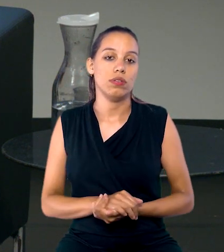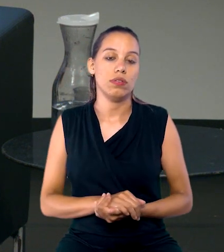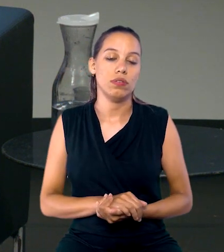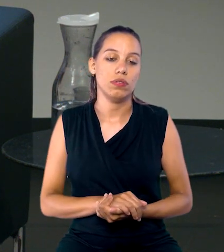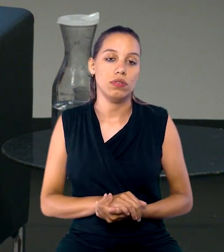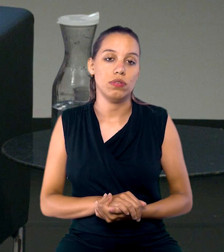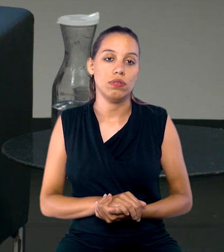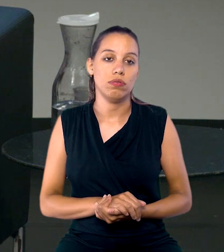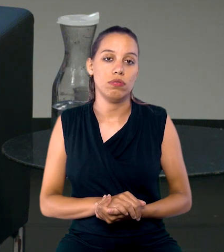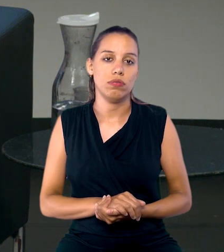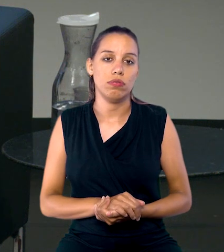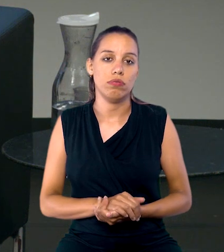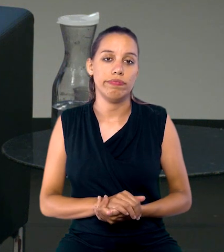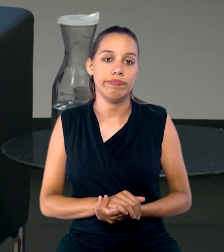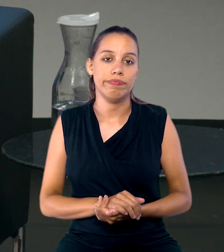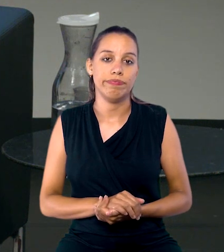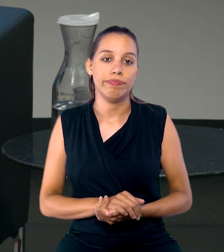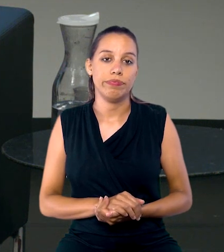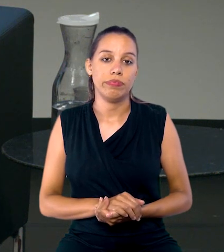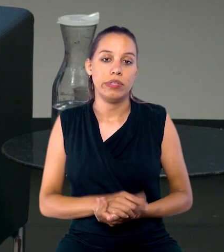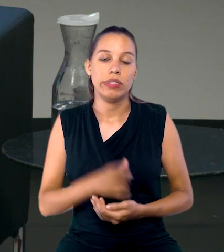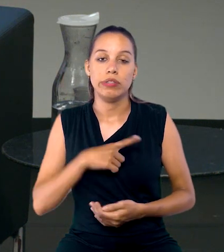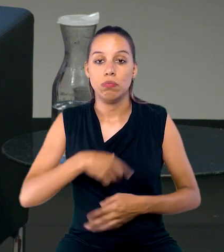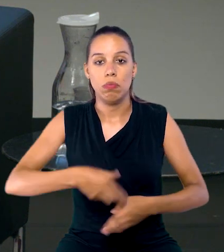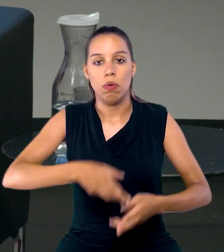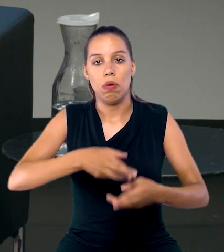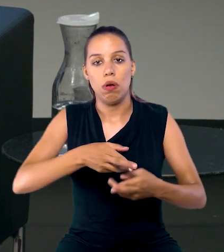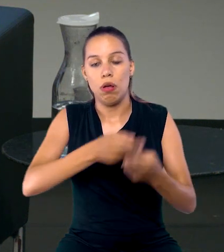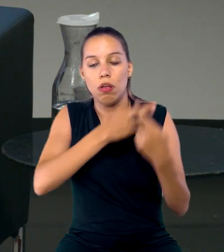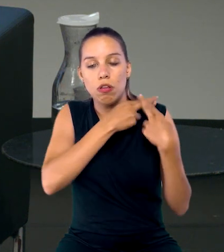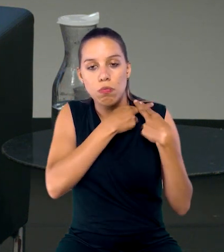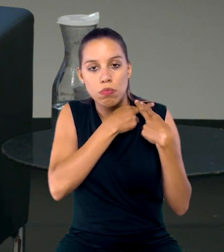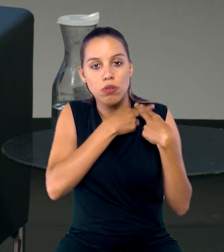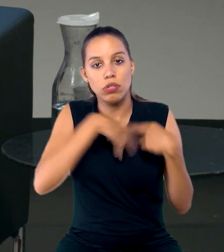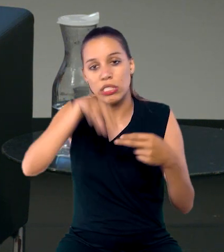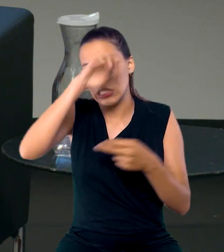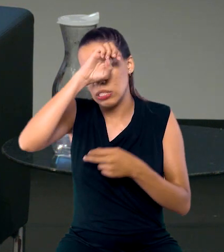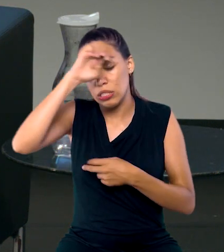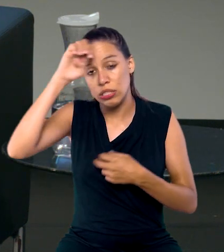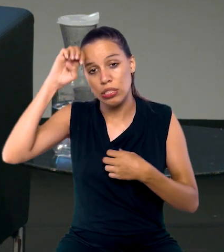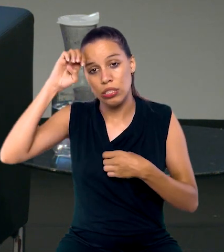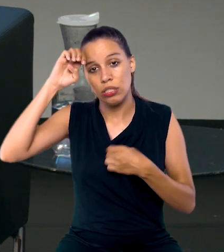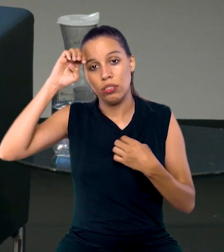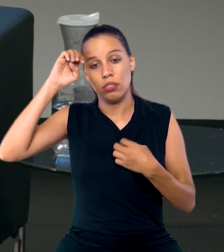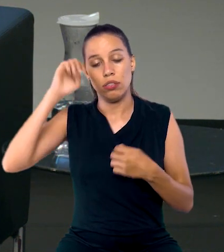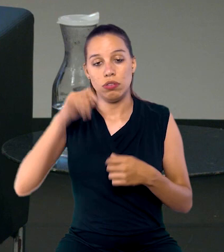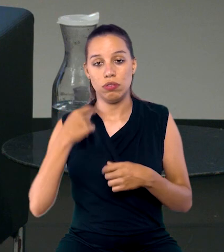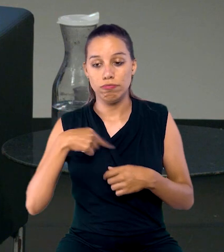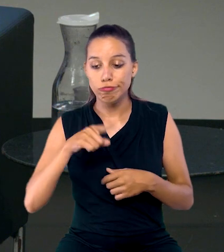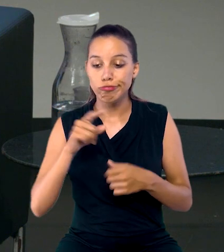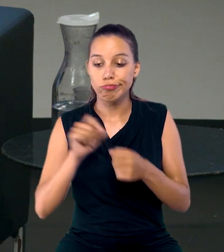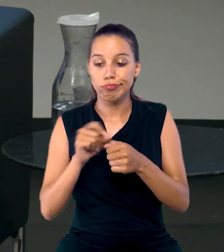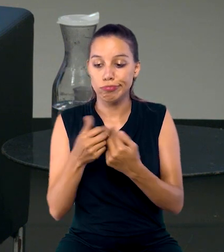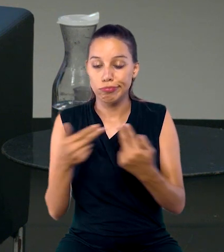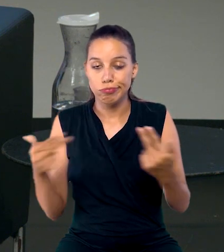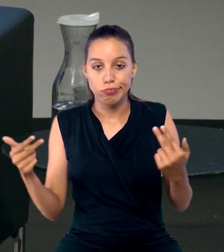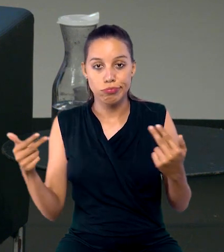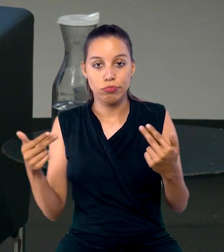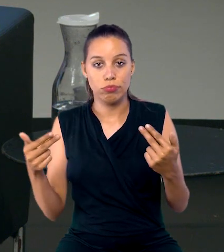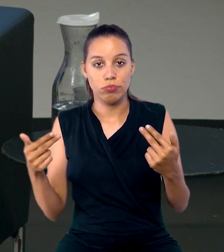a gente tem uma responsabilidade ética, um imperativo ético, me parece, de